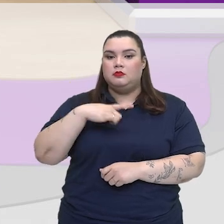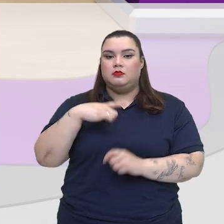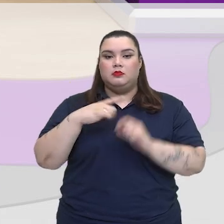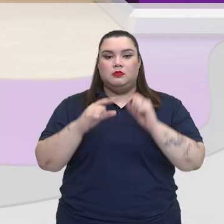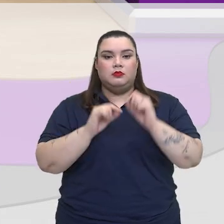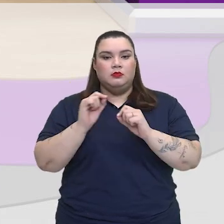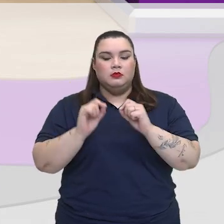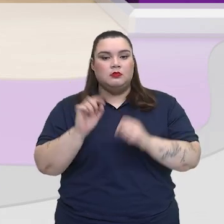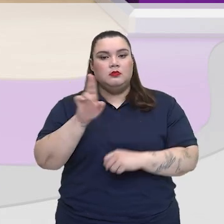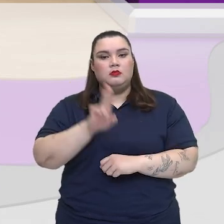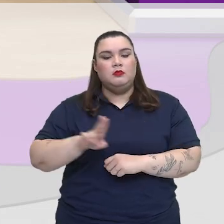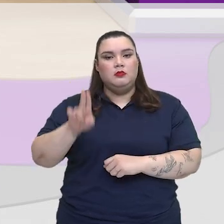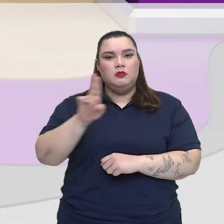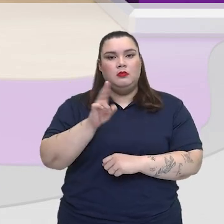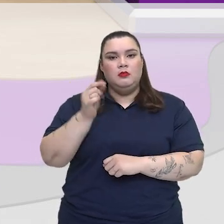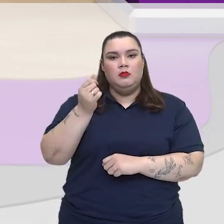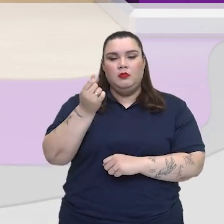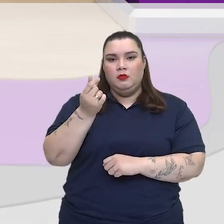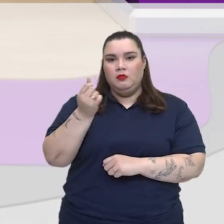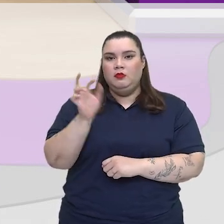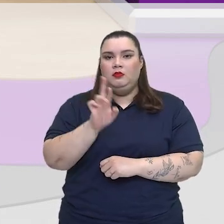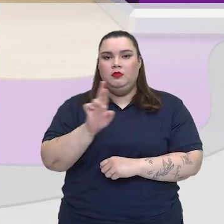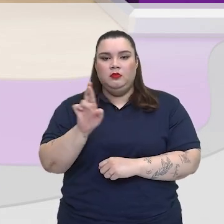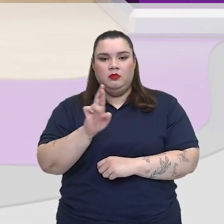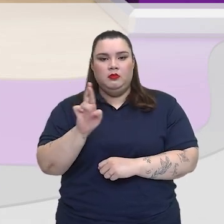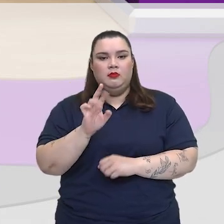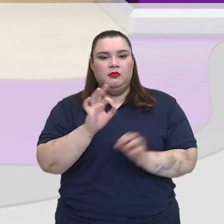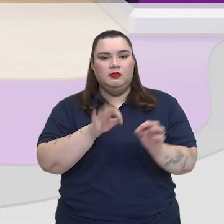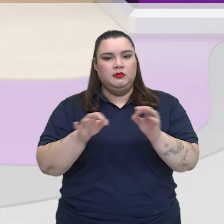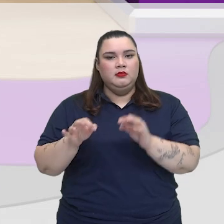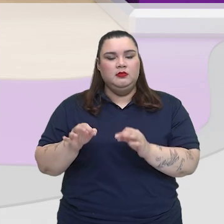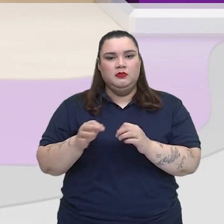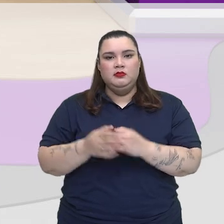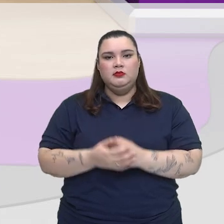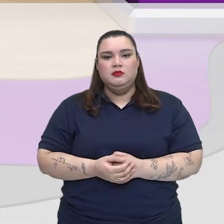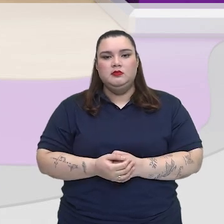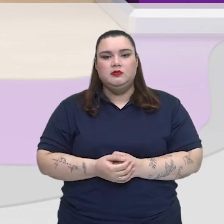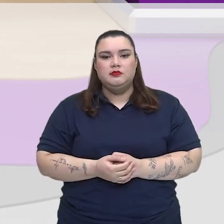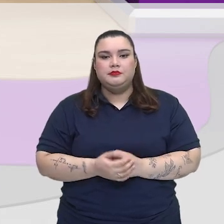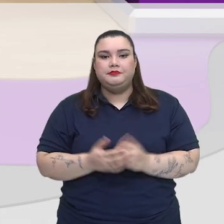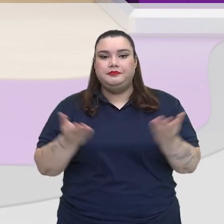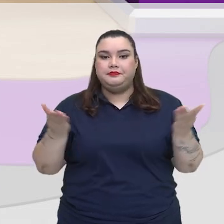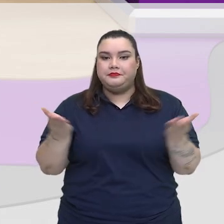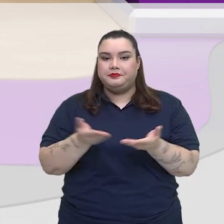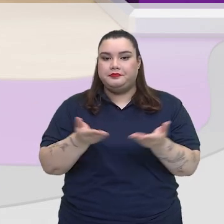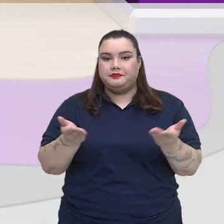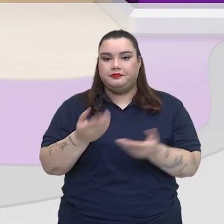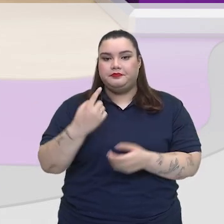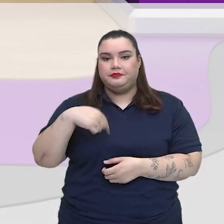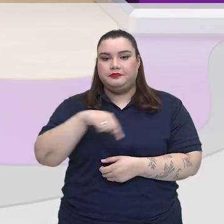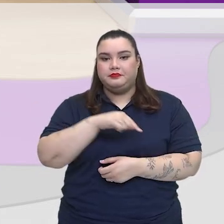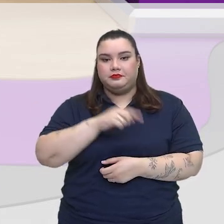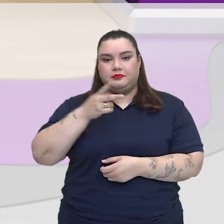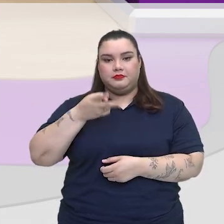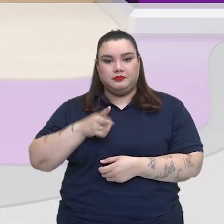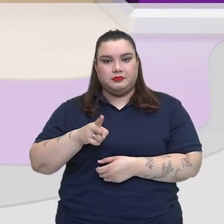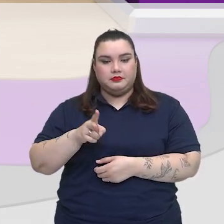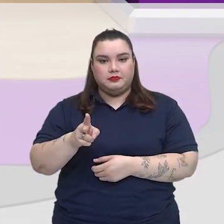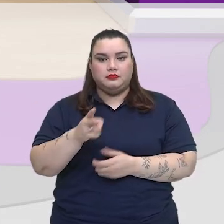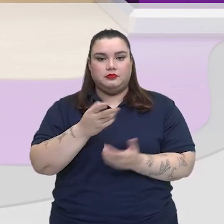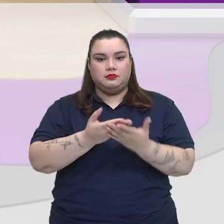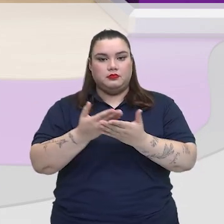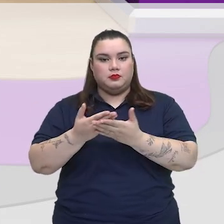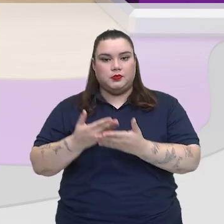aí com a moeda em real que a gente está aí praticando direto, não é verdade? Então, agora, para a gente continuar vendo